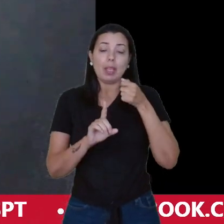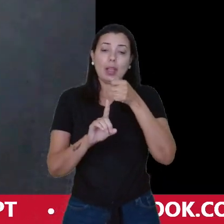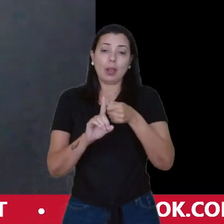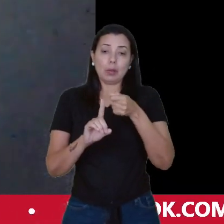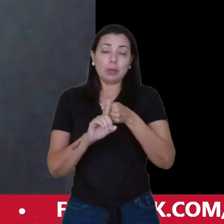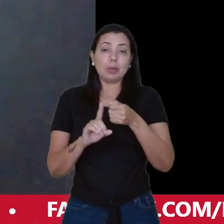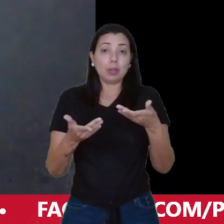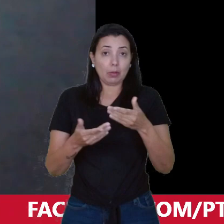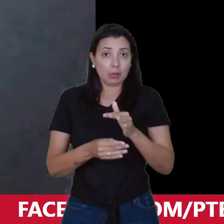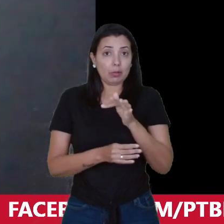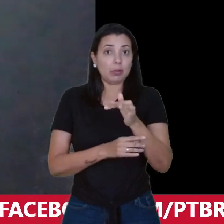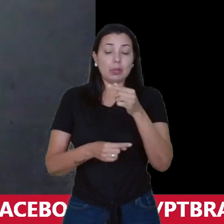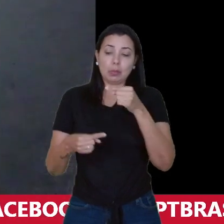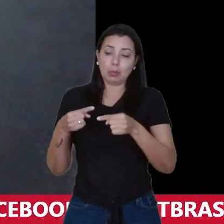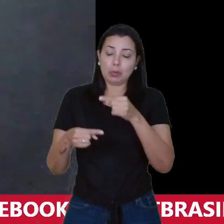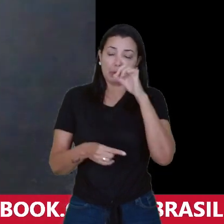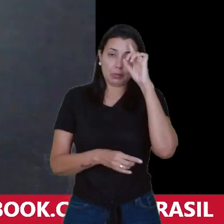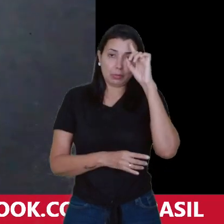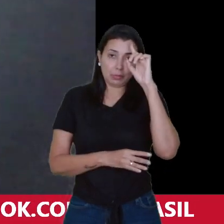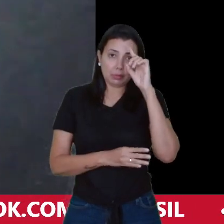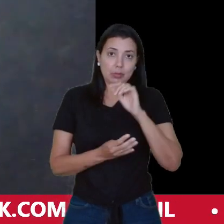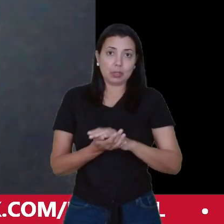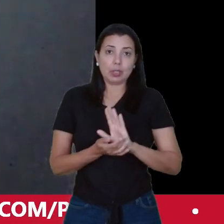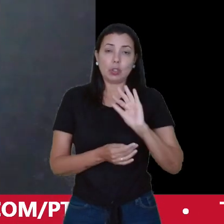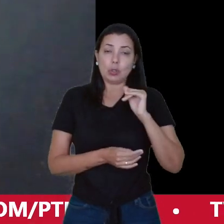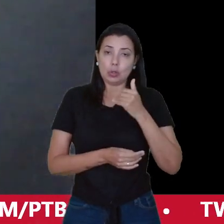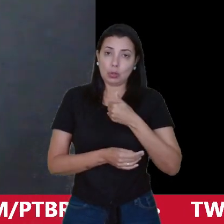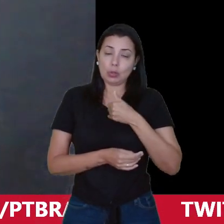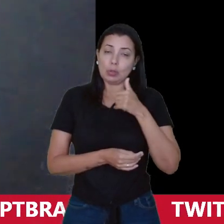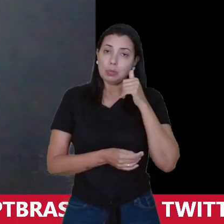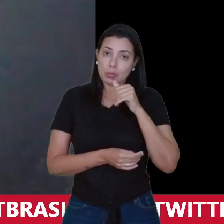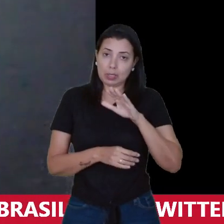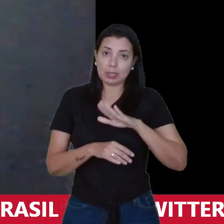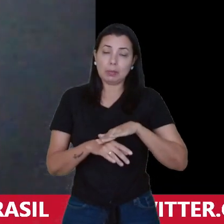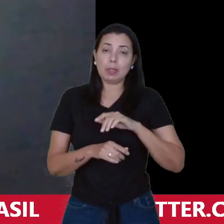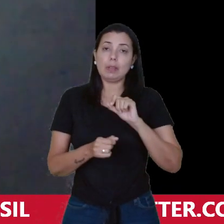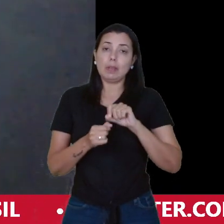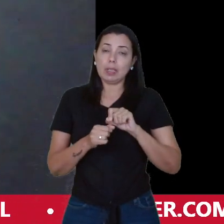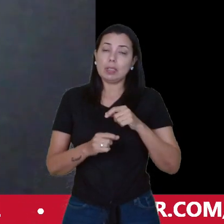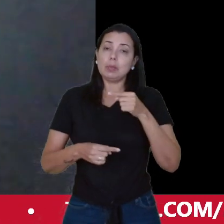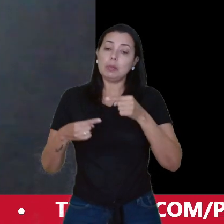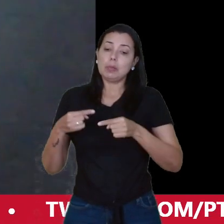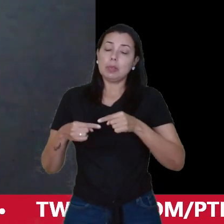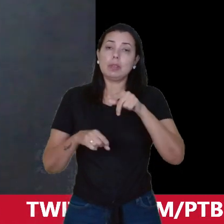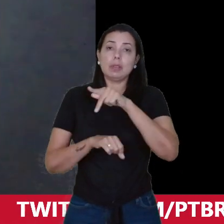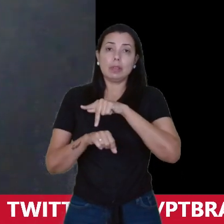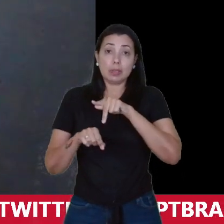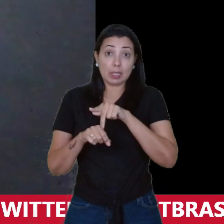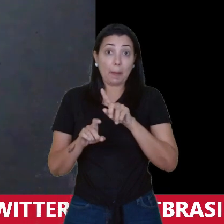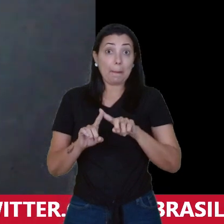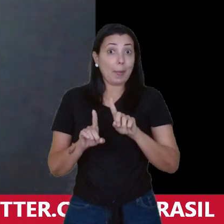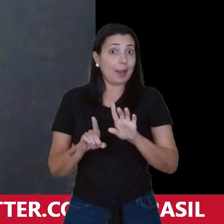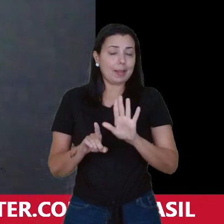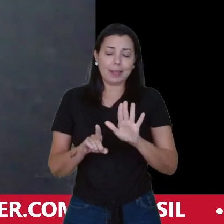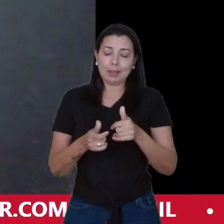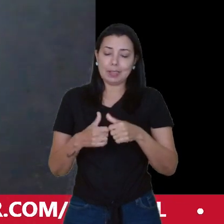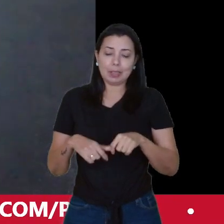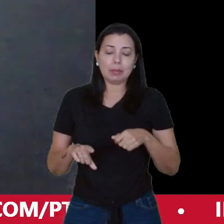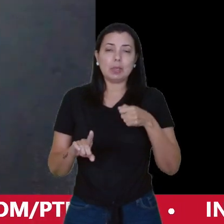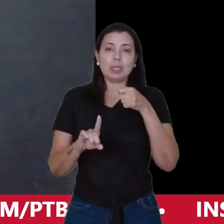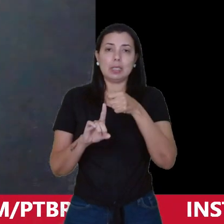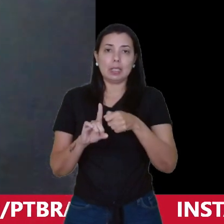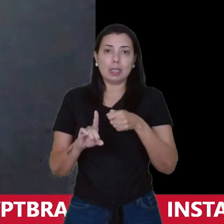para frente. A gente faz política no dia a dia, nós mulheres somos as que mais fazemos políticas nesse país, mas não estamos na